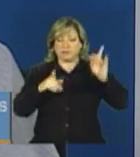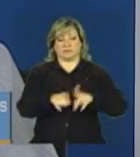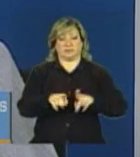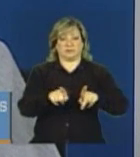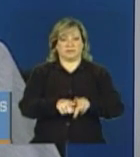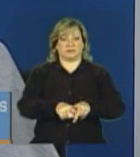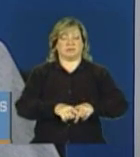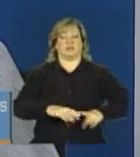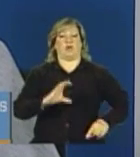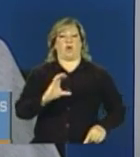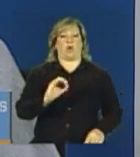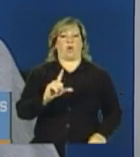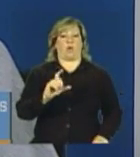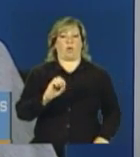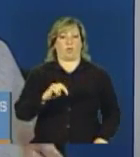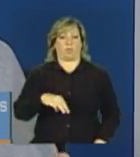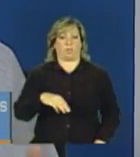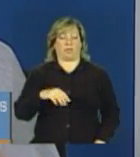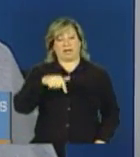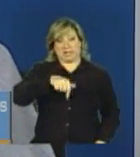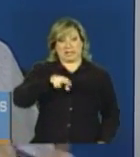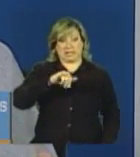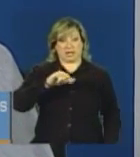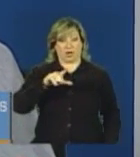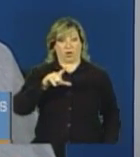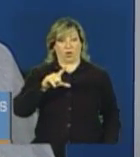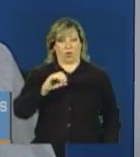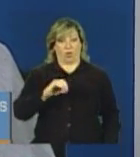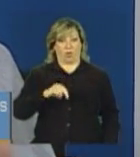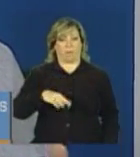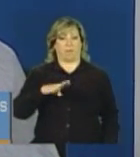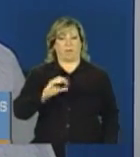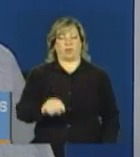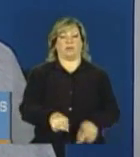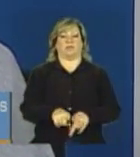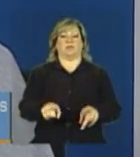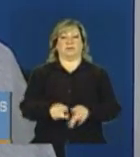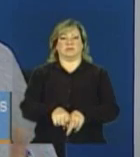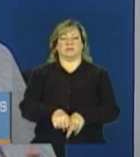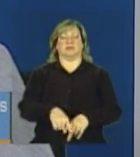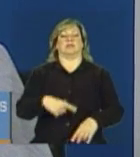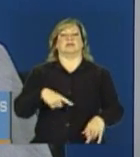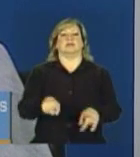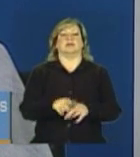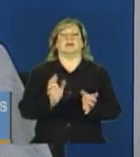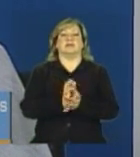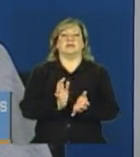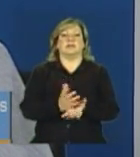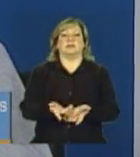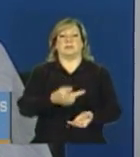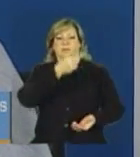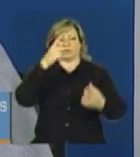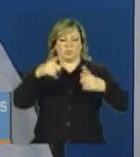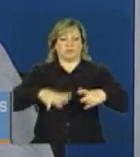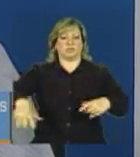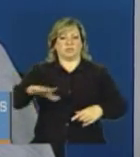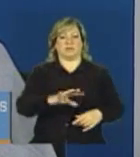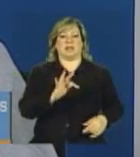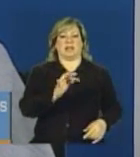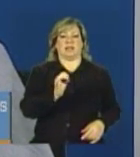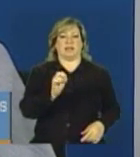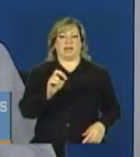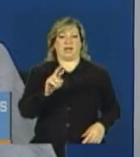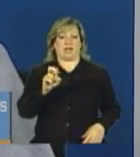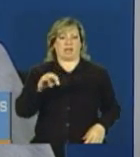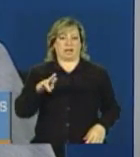comunidade terreiro, comunidades negras, mas também os gestores da assistência, da educação, da